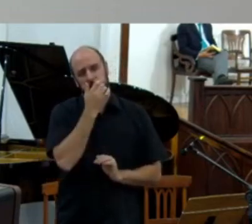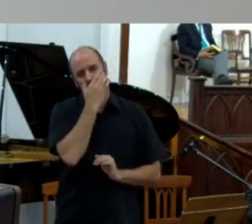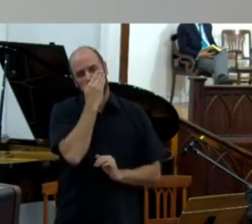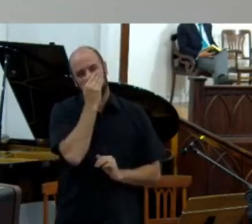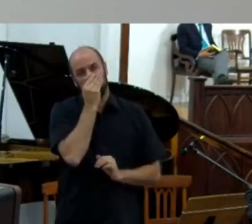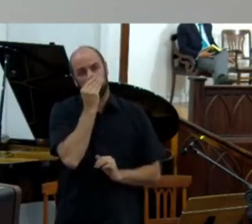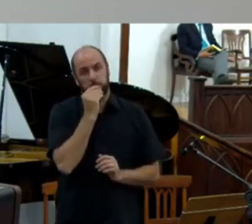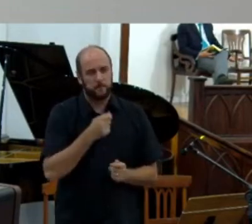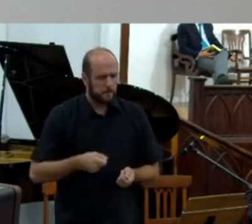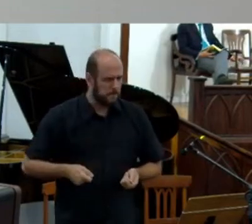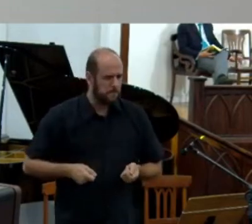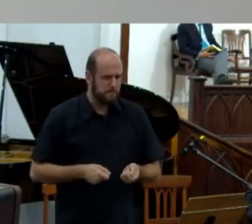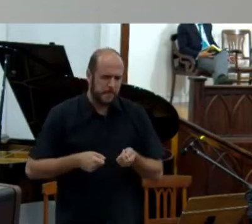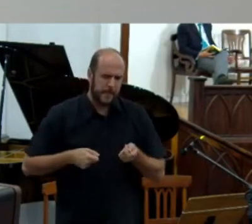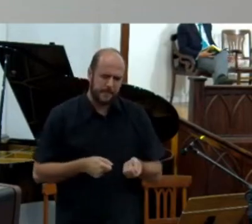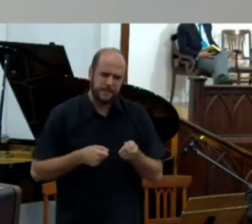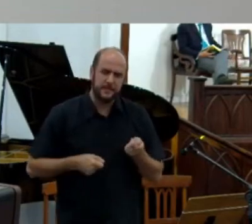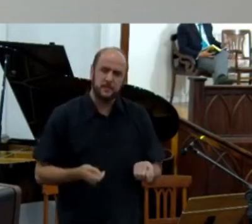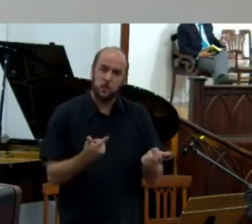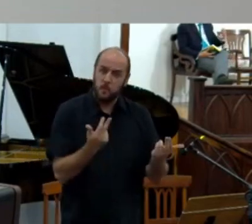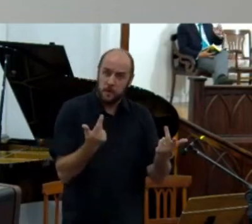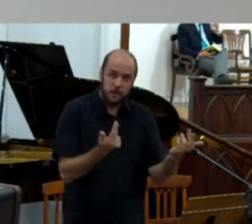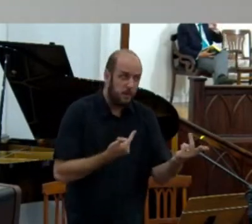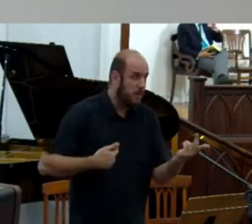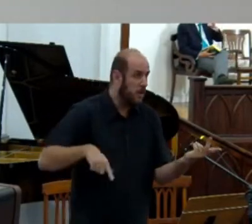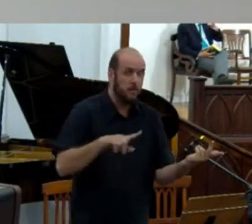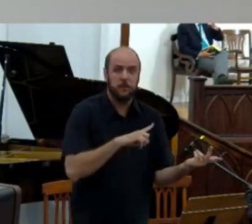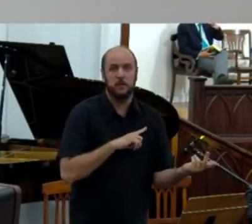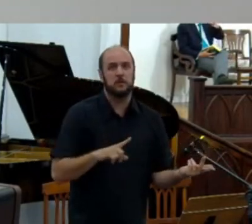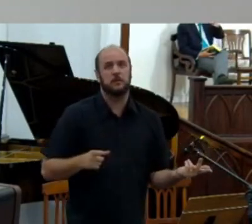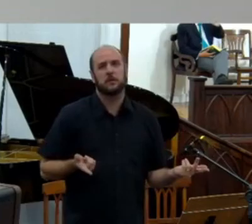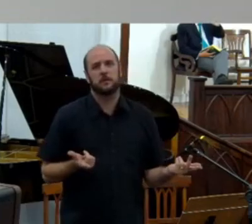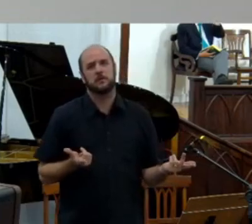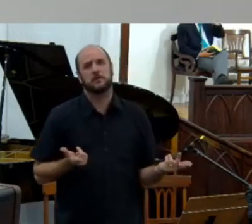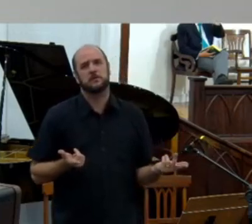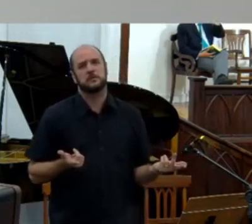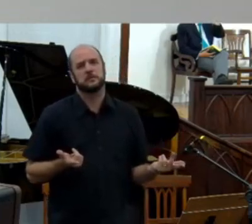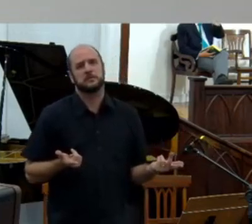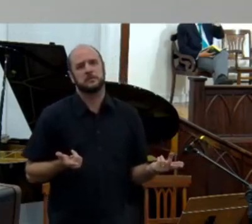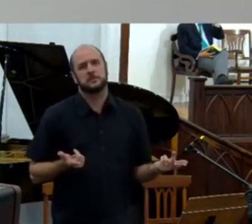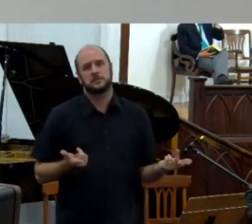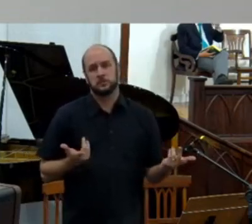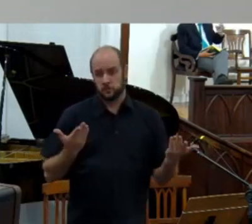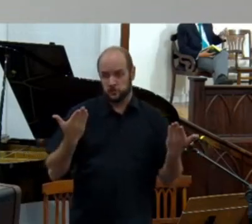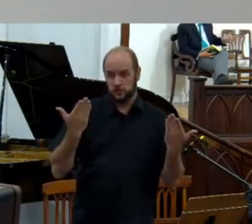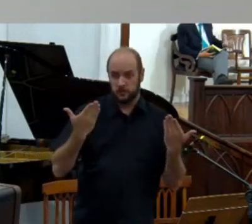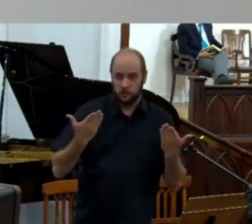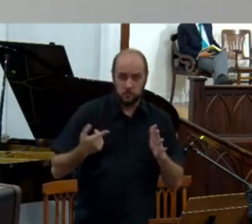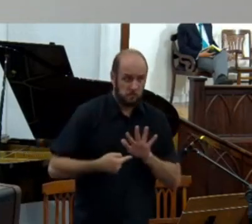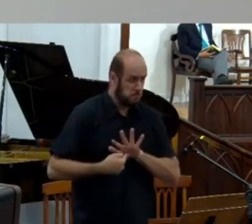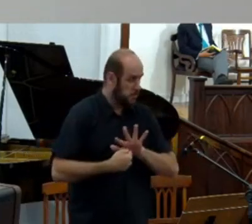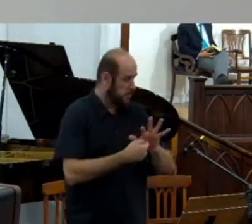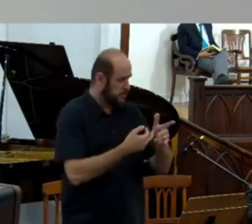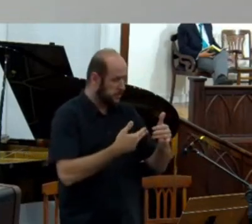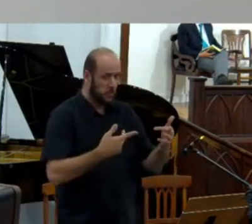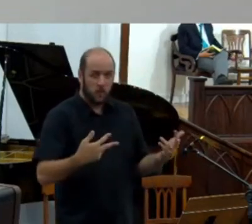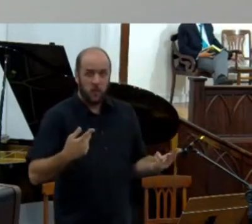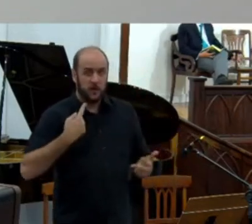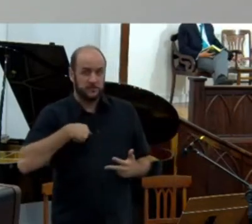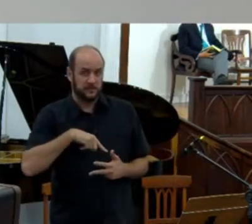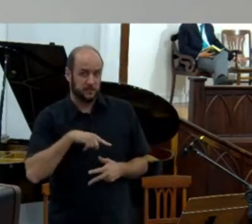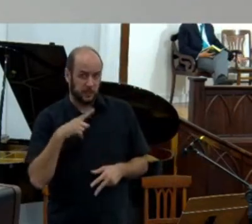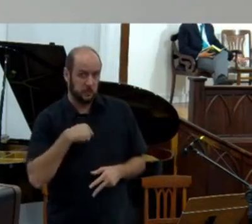Sendo tentado em todas as coisas à nossa semelhança, sendo colocado diante dos olhos dele diversas coisas que nós diremos é